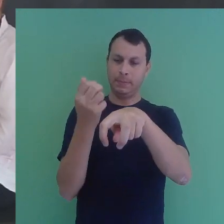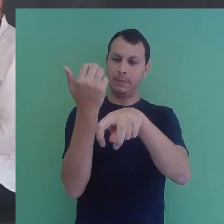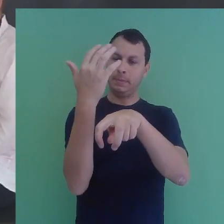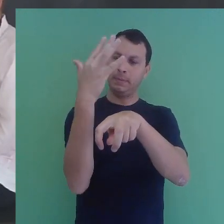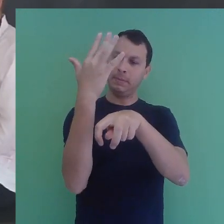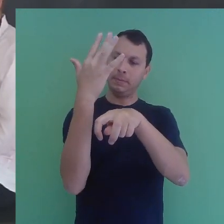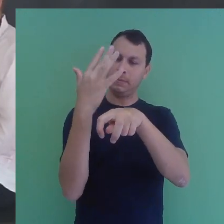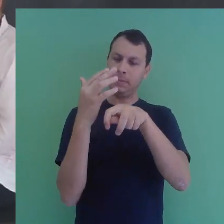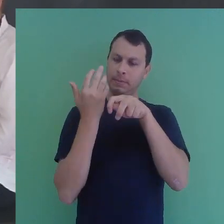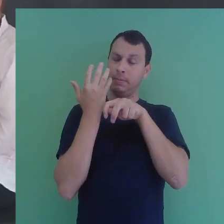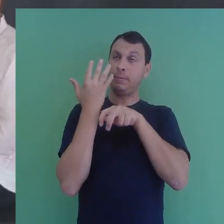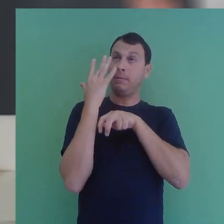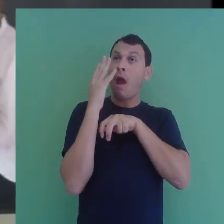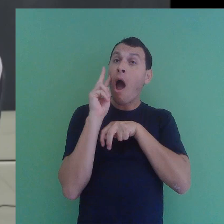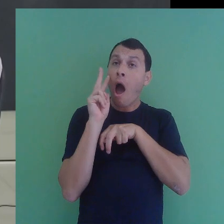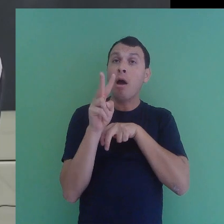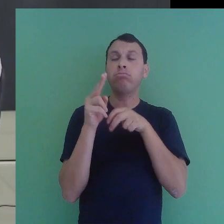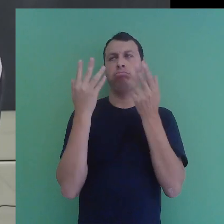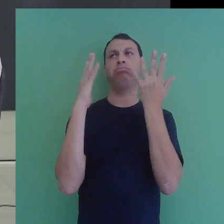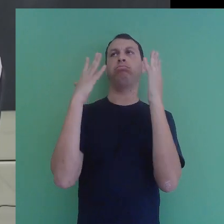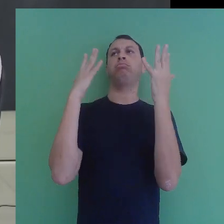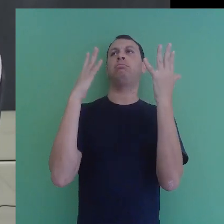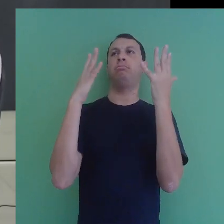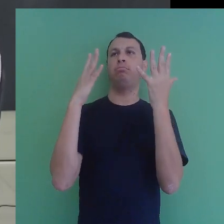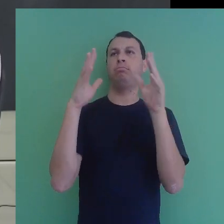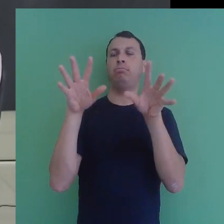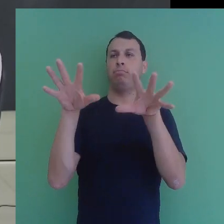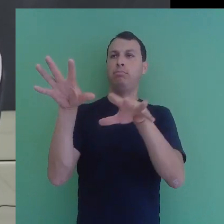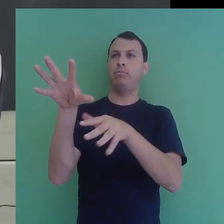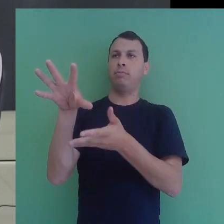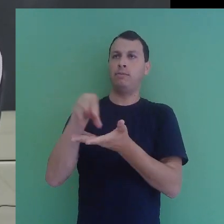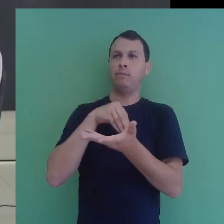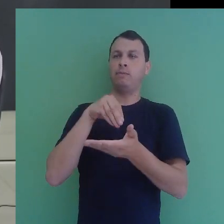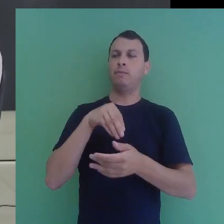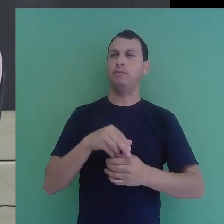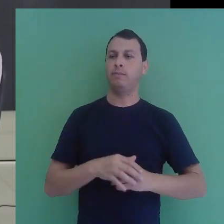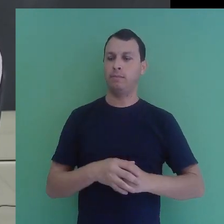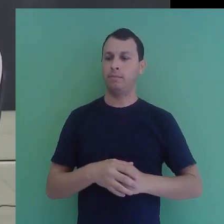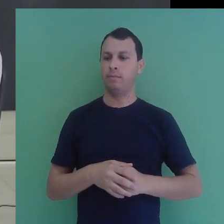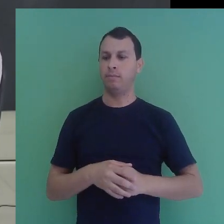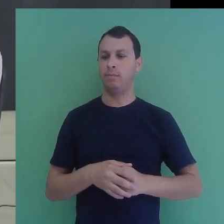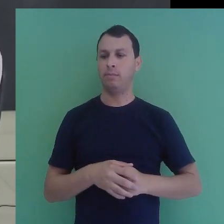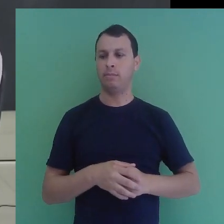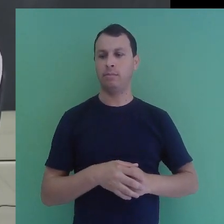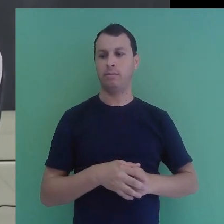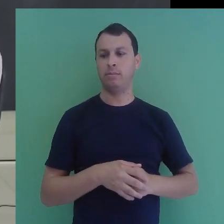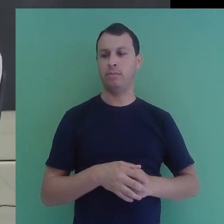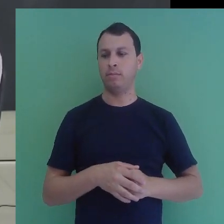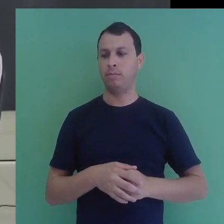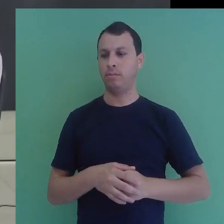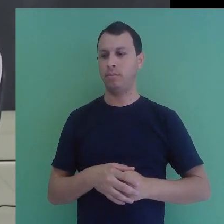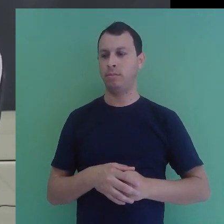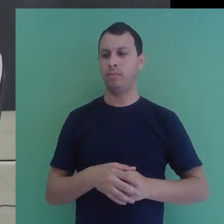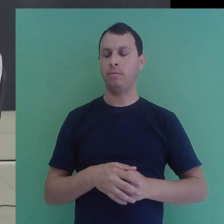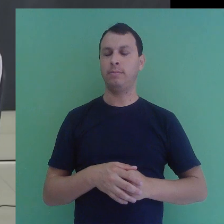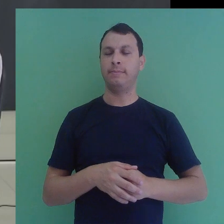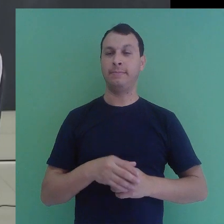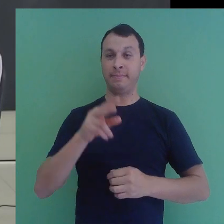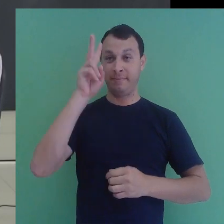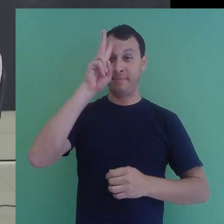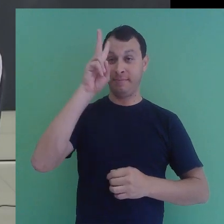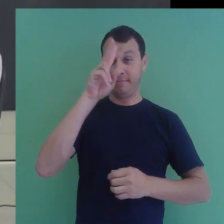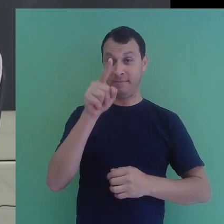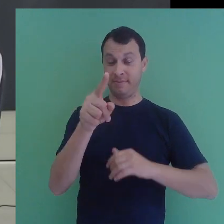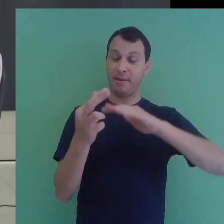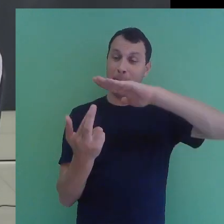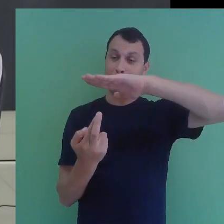batendo palmas. Eu lembro que você me falou uma vez que você viu você estava num ponto de